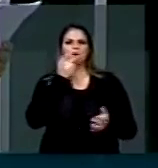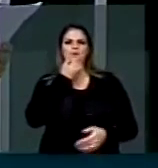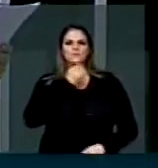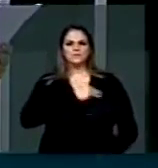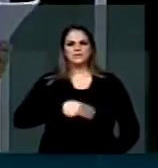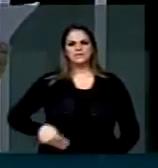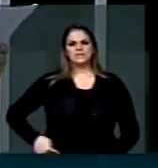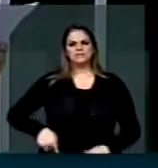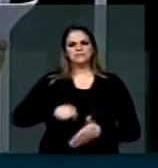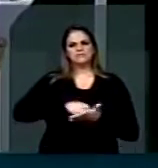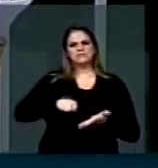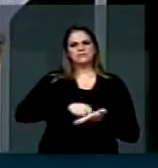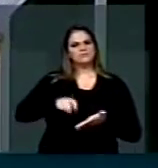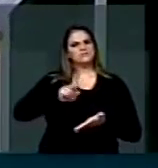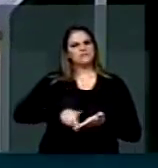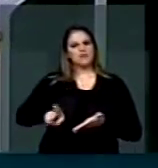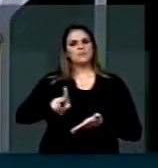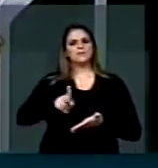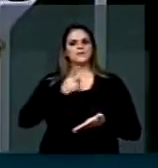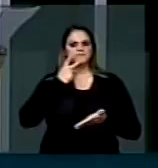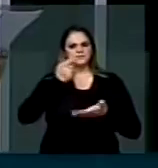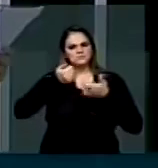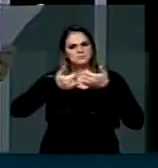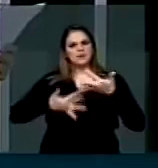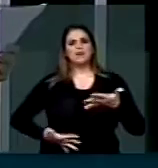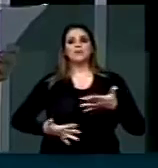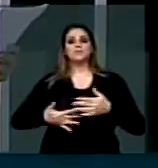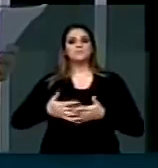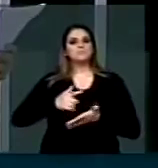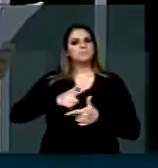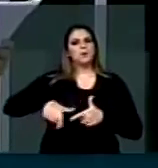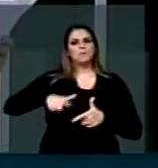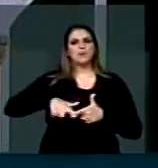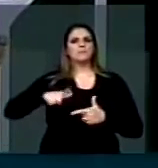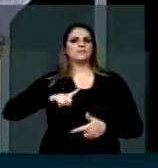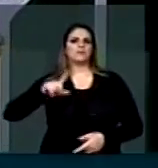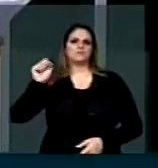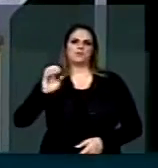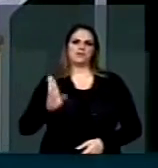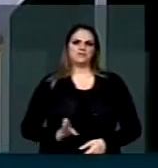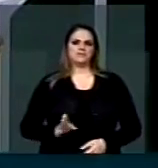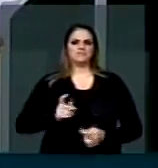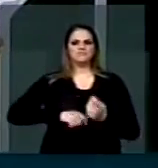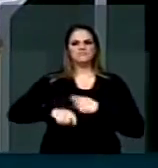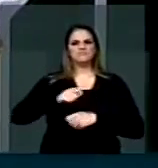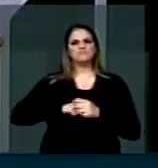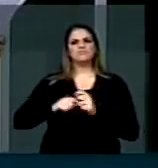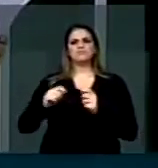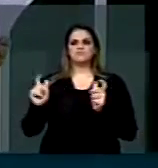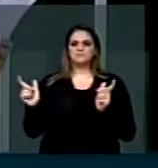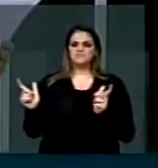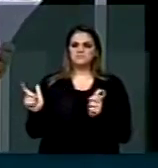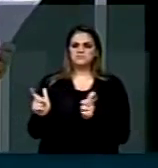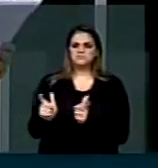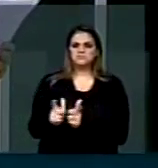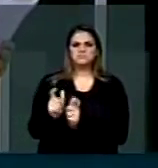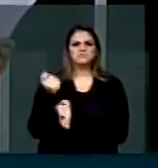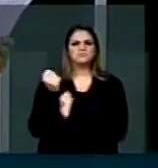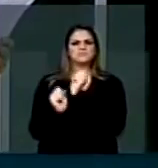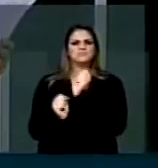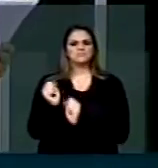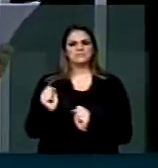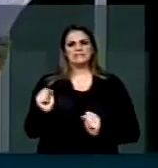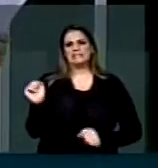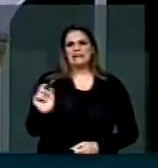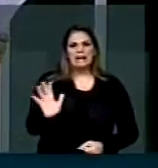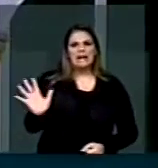artigo seminal que disseca com muita propriedade o que estamos vivendo em nossa economia. Ele cita a queda na produção da indústria, a alta nos custos,